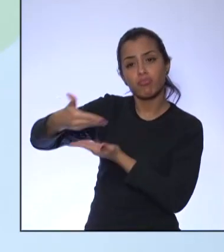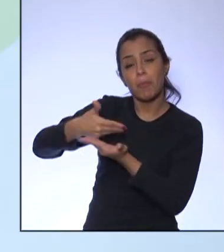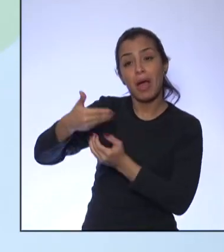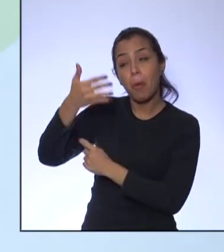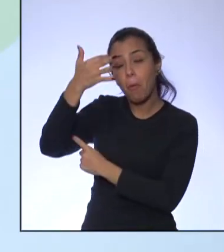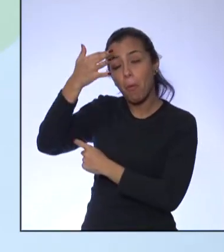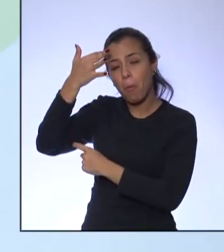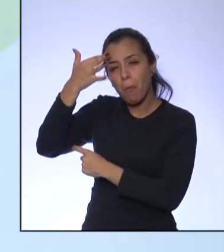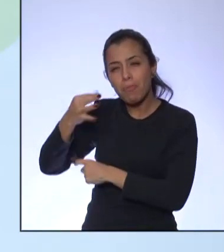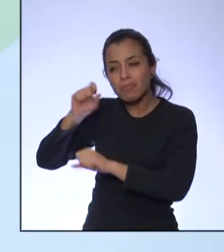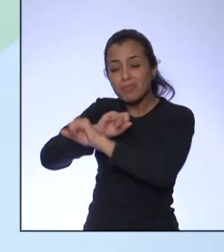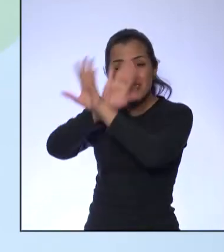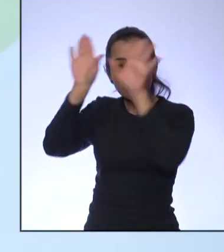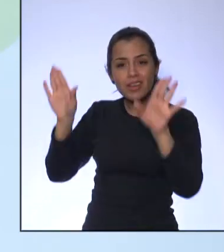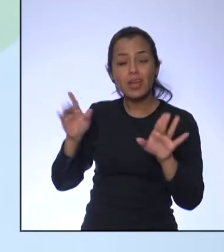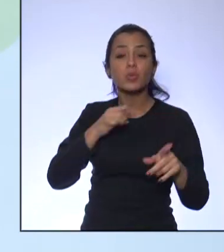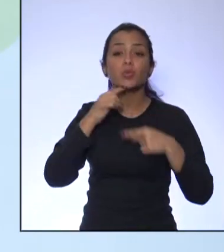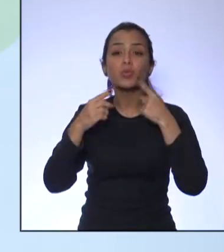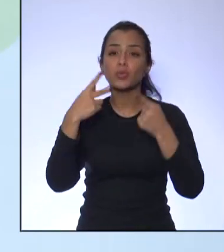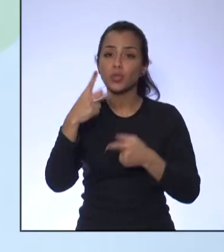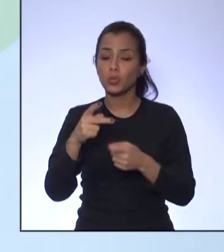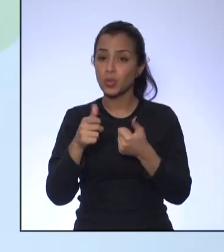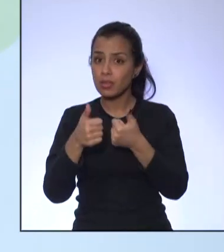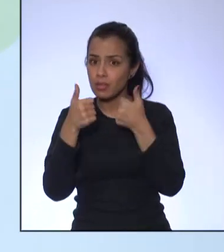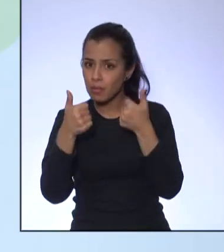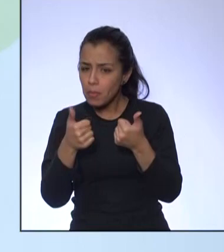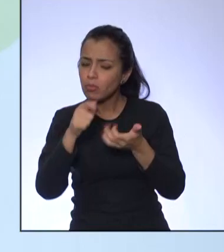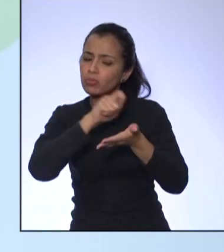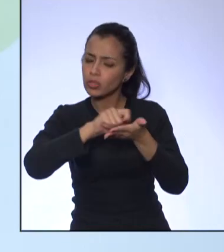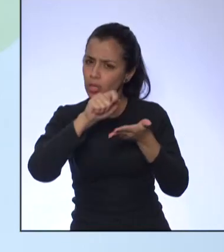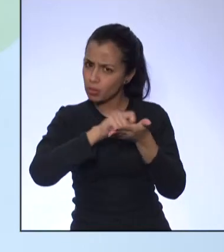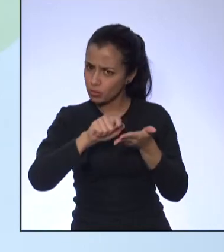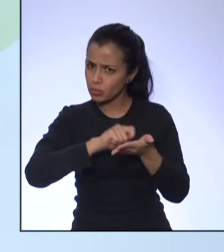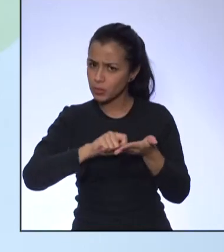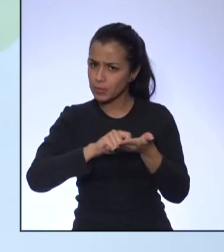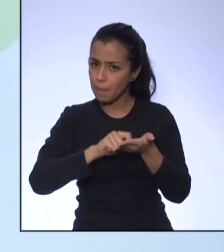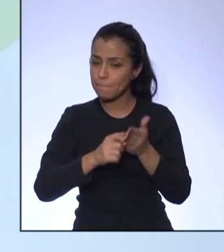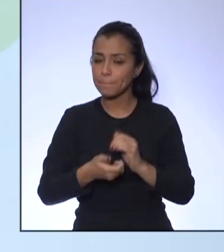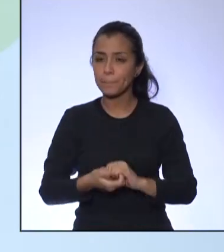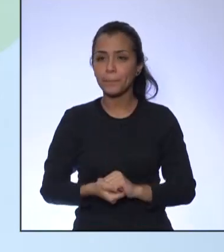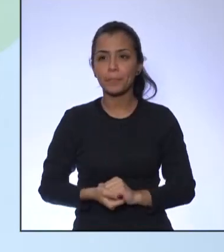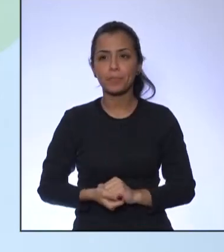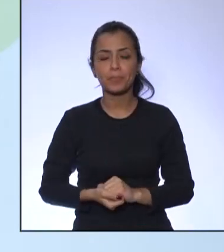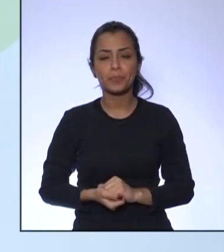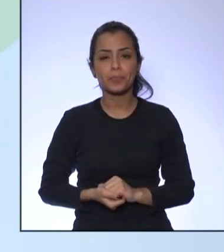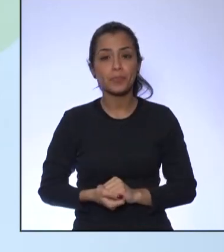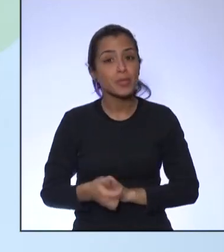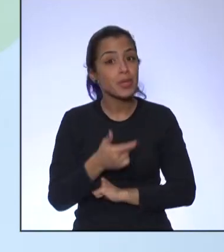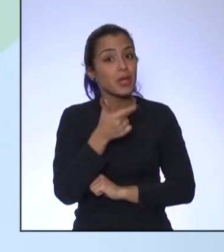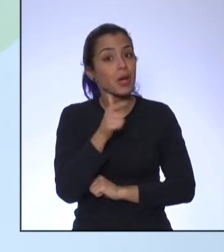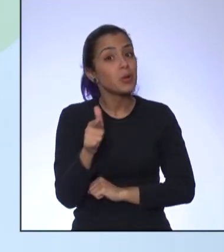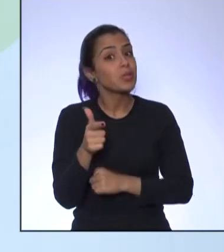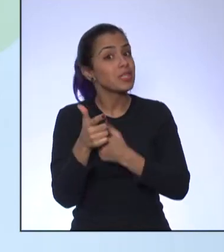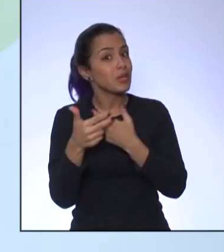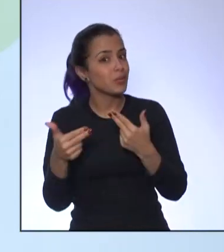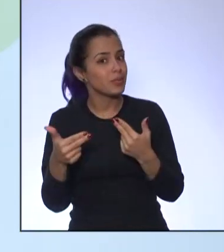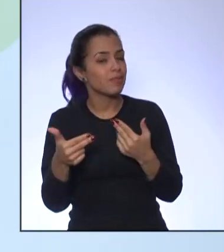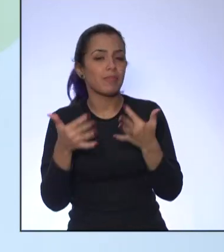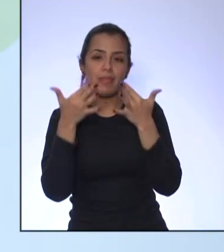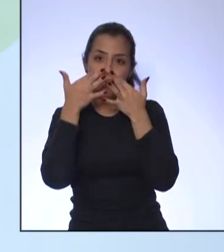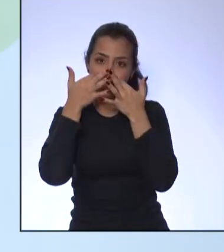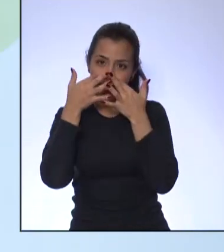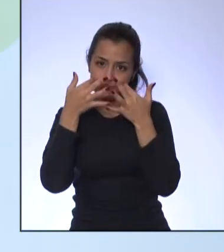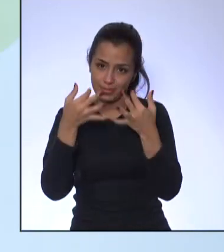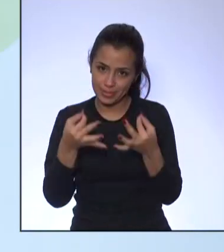foi feito nesse momento. Tá bom? Então, tenham essas anotações. Outra coisa, prestar atenção, né? Eu entendo que